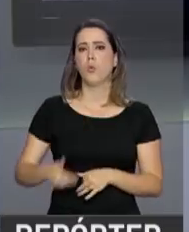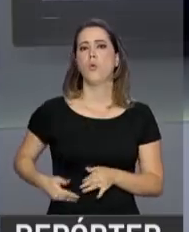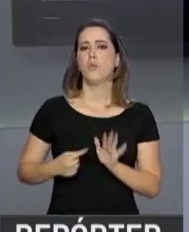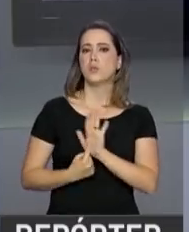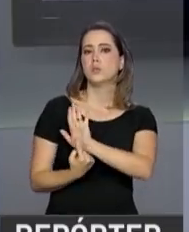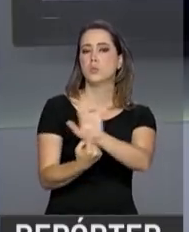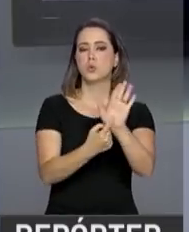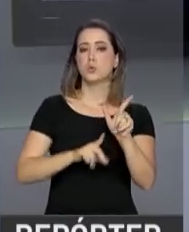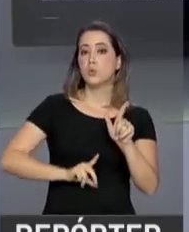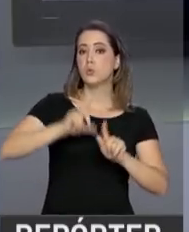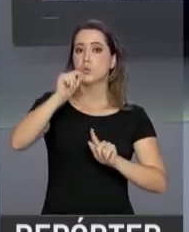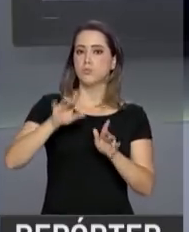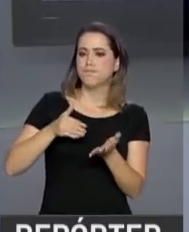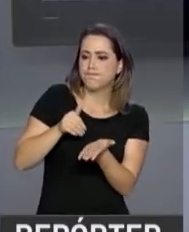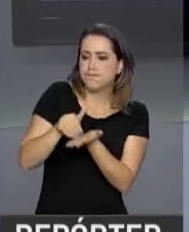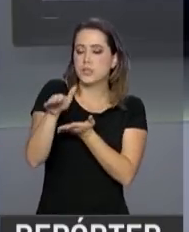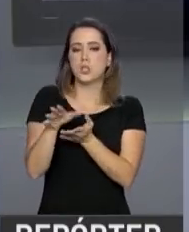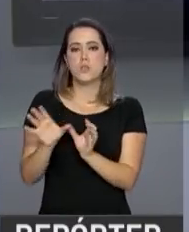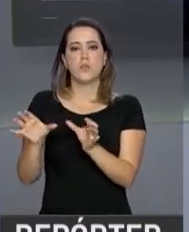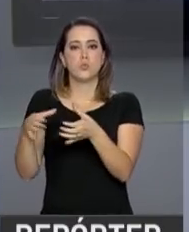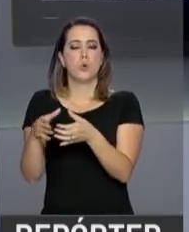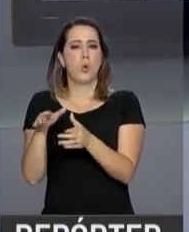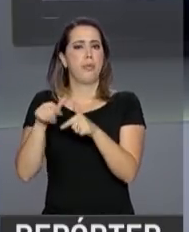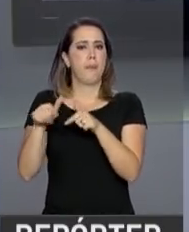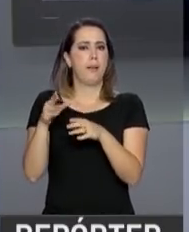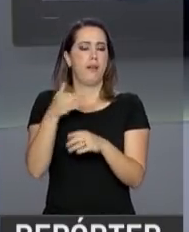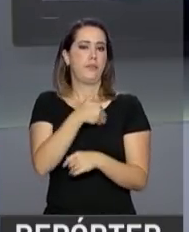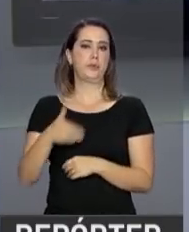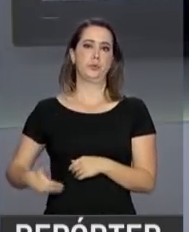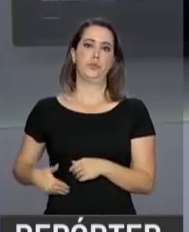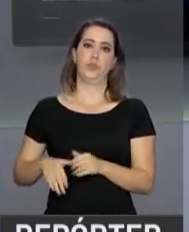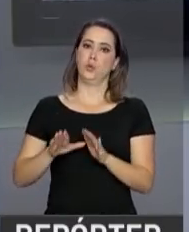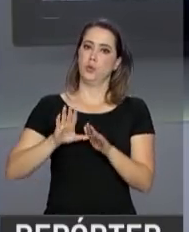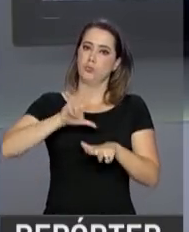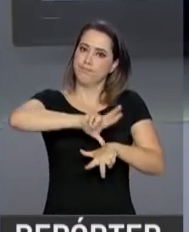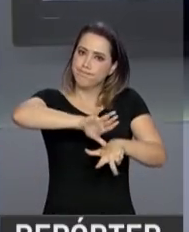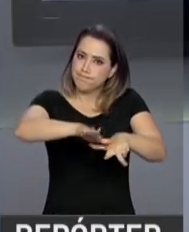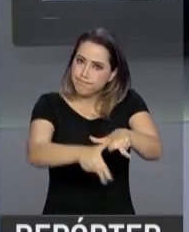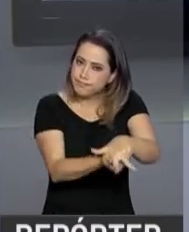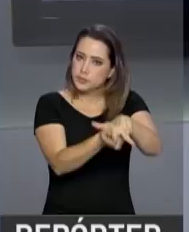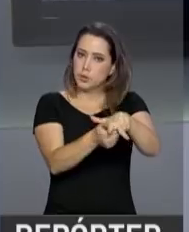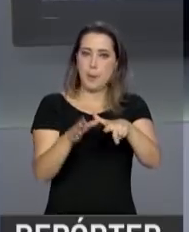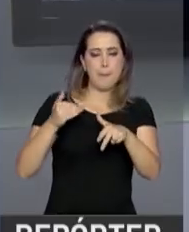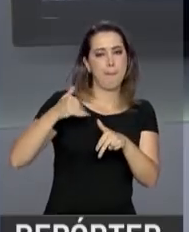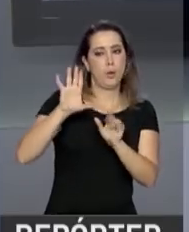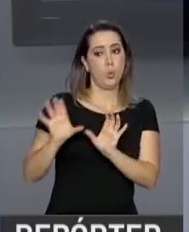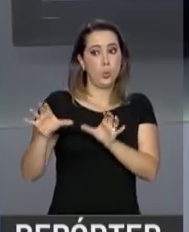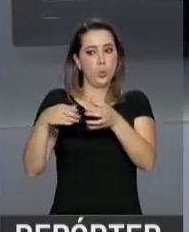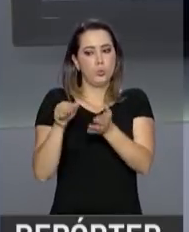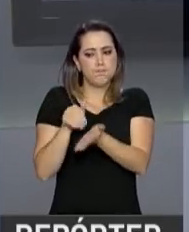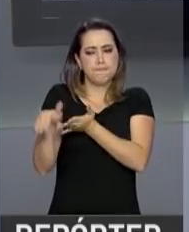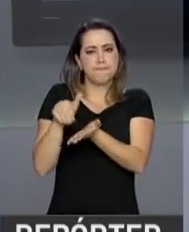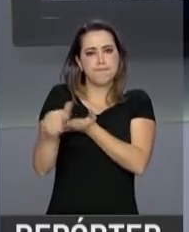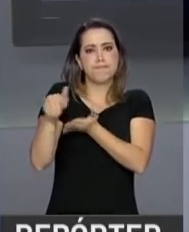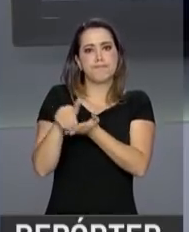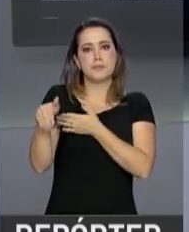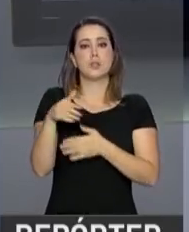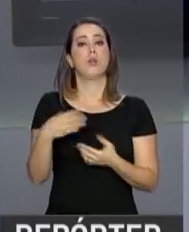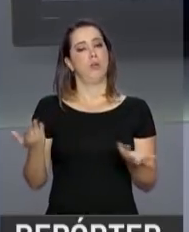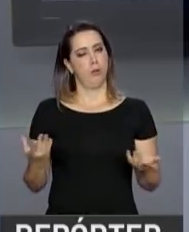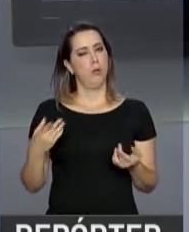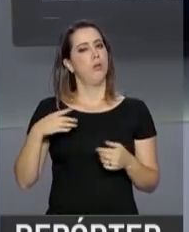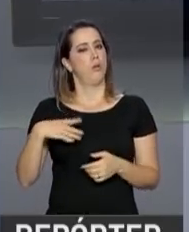registrou recorde de expulsões de servidores. A prática de corrupção foi responsável pela maioria dos casos, segundo dados do Ministério